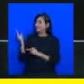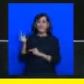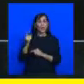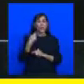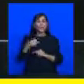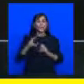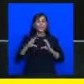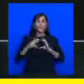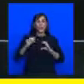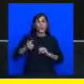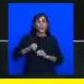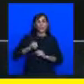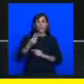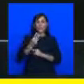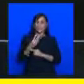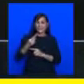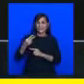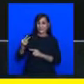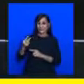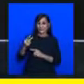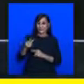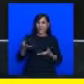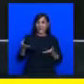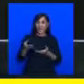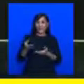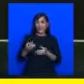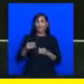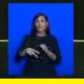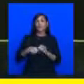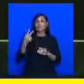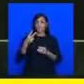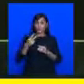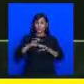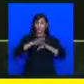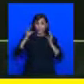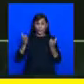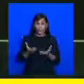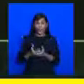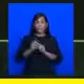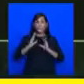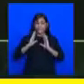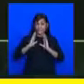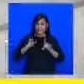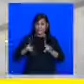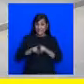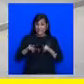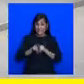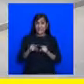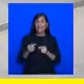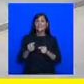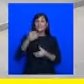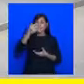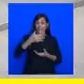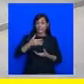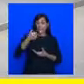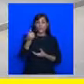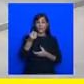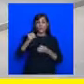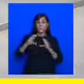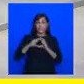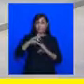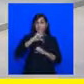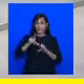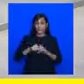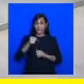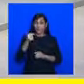número 32. Agora nós vamos ao segundo globo, que também está com suporte carregado com 80 bolas, e nós